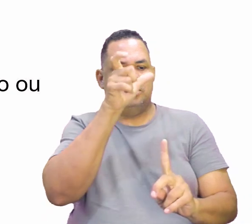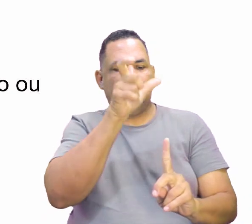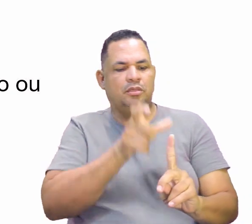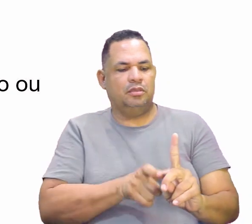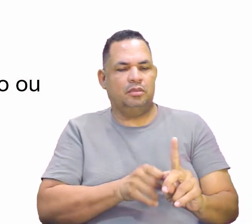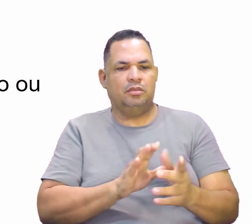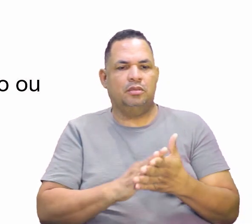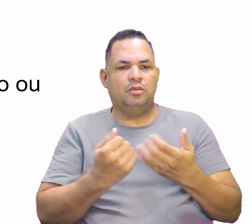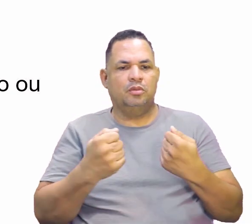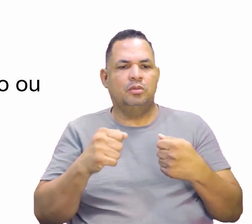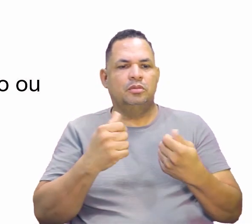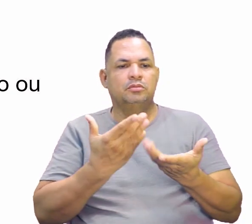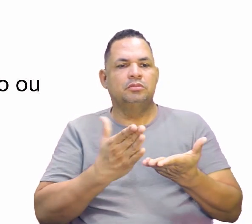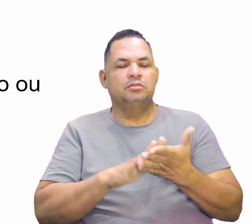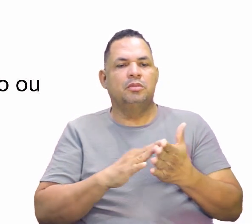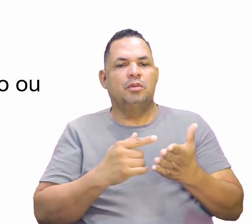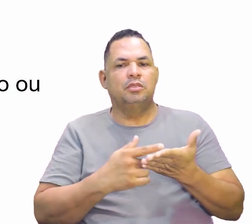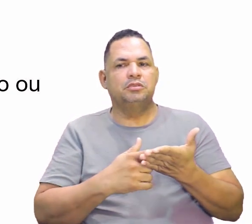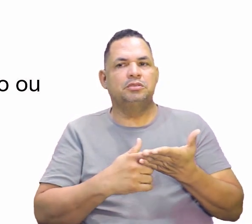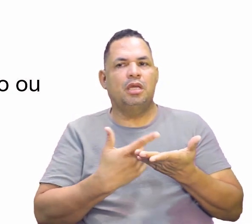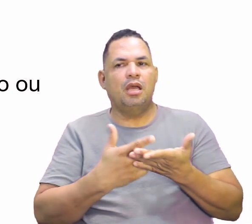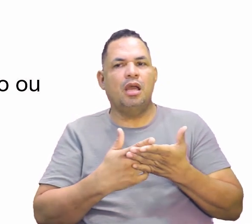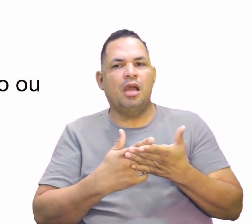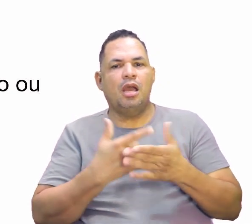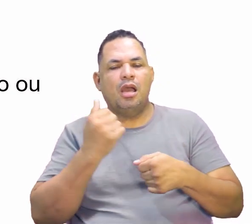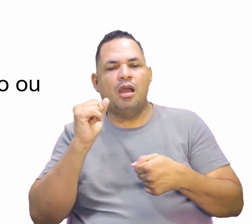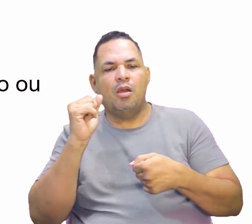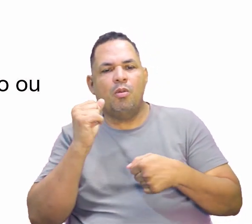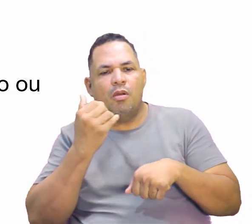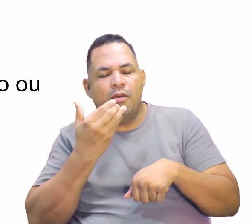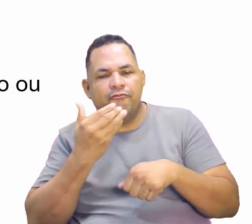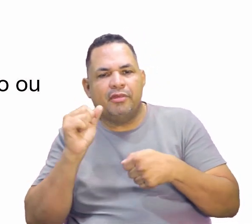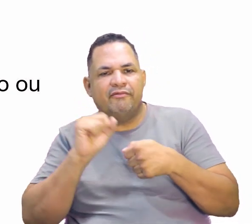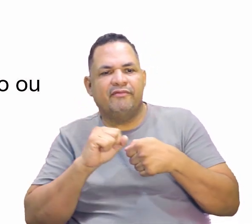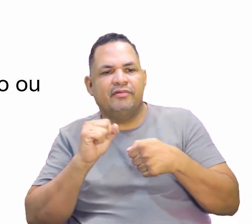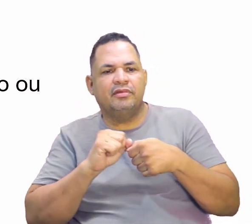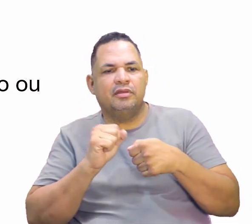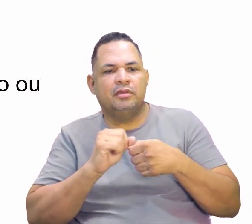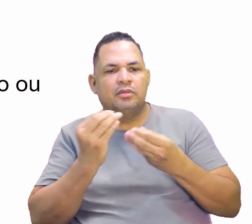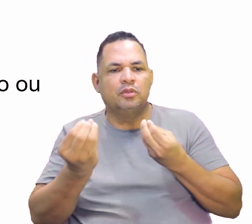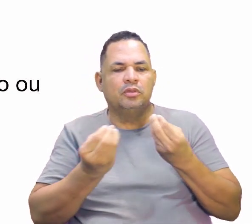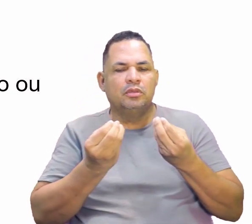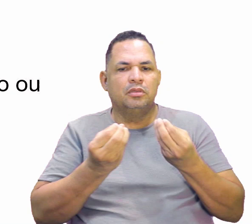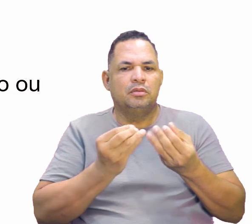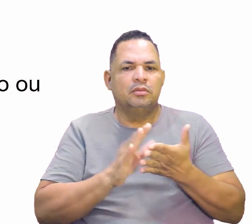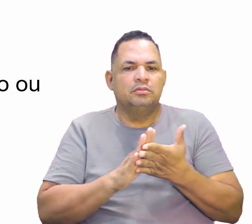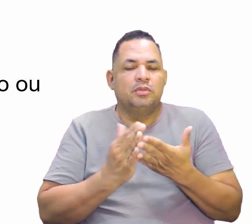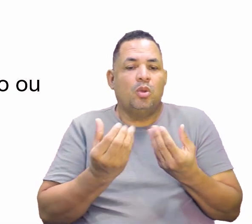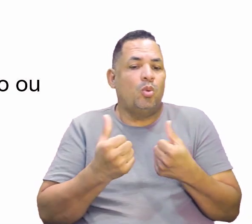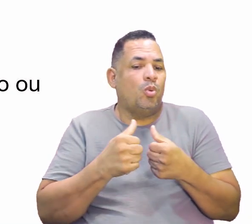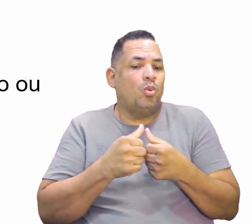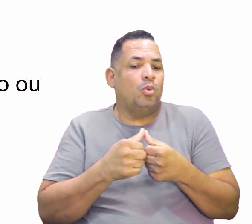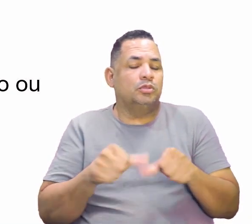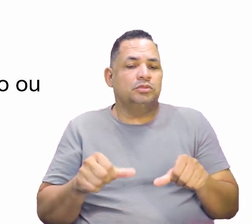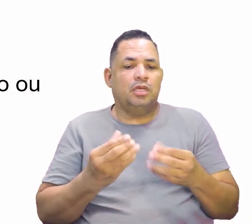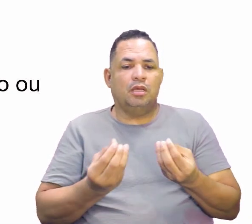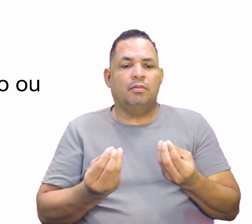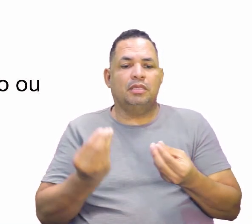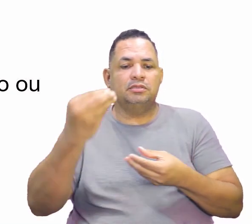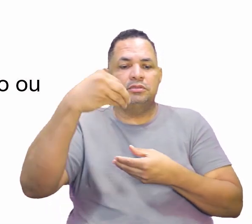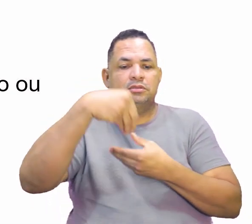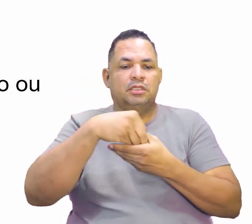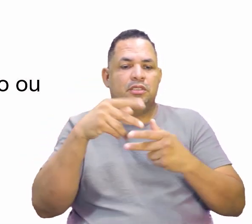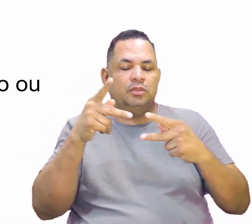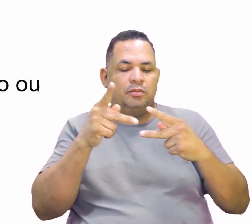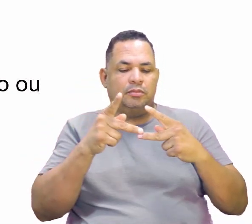pode indicar uma ação, pode indicar um estado, pode indicar ação e estado, mas dentro do